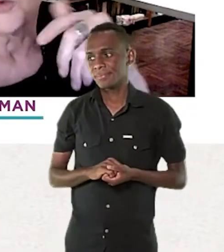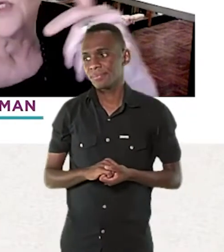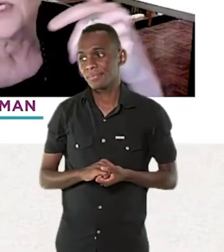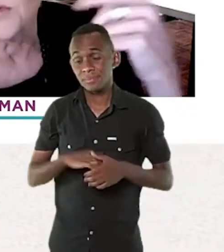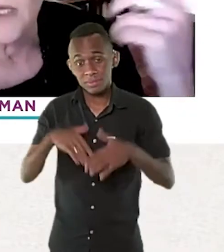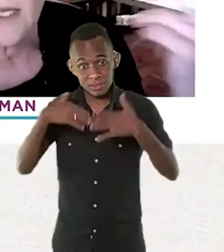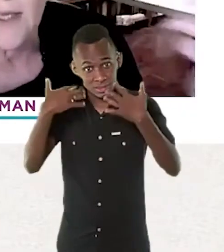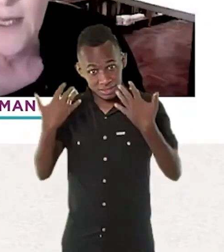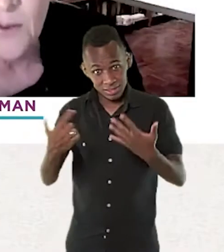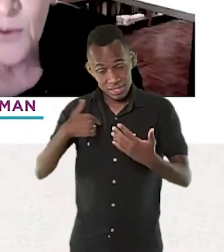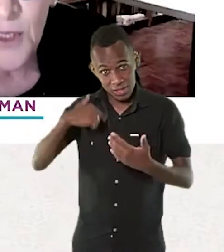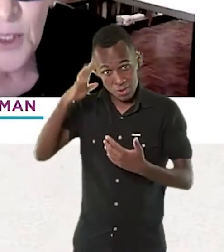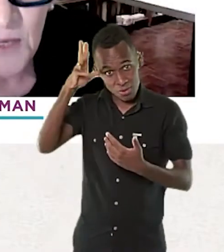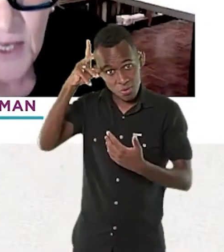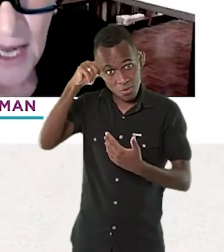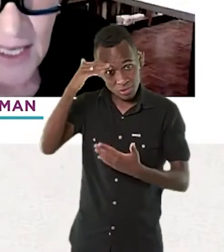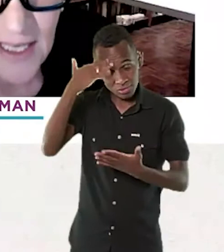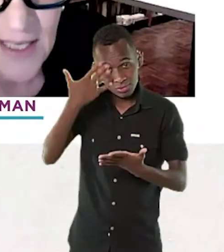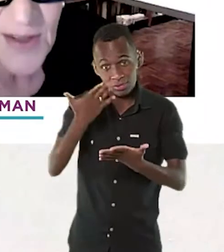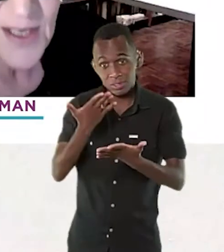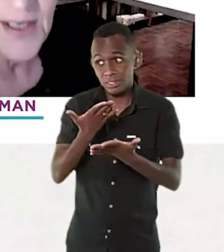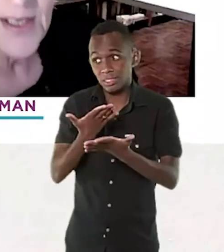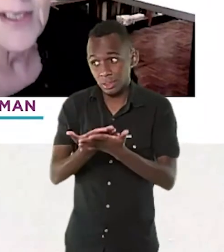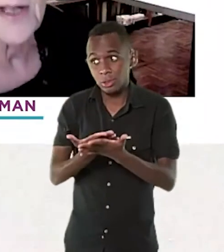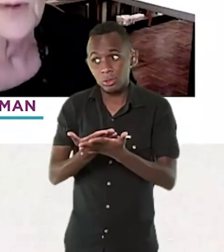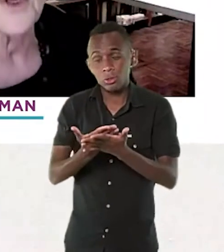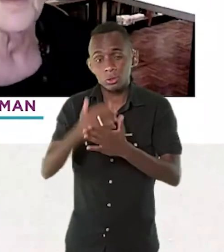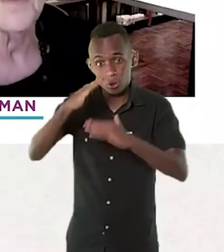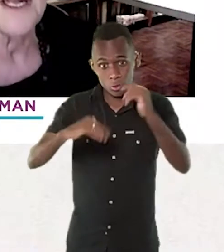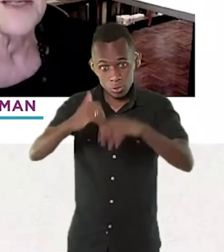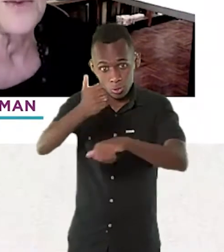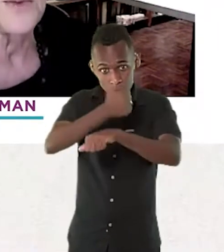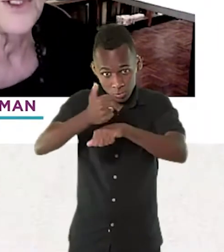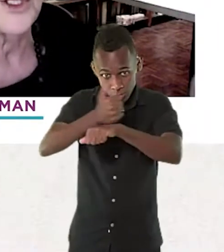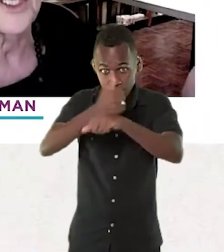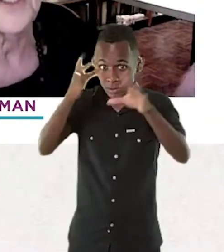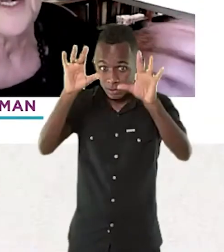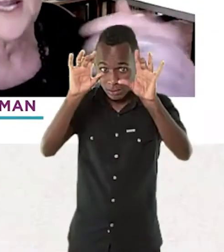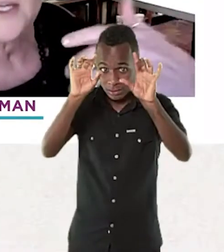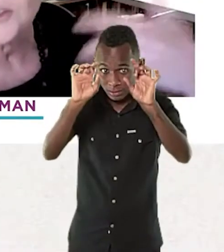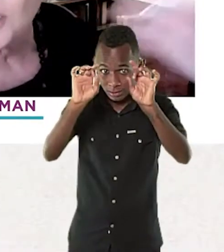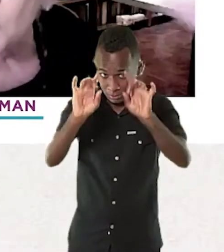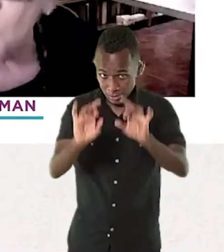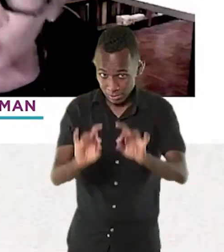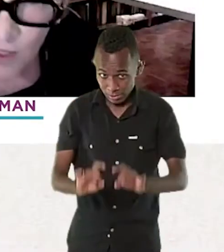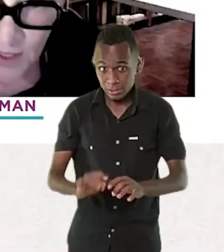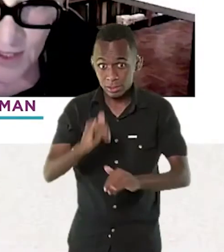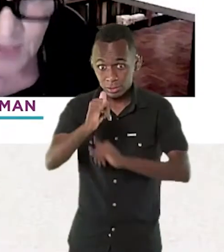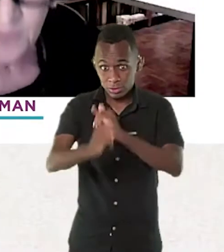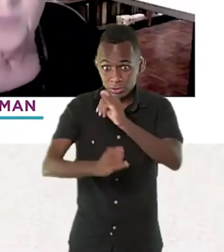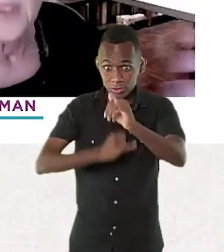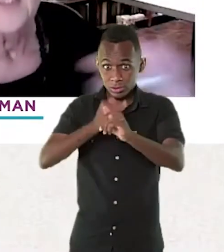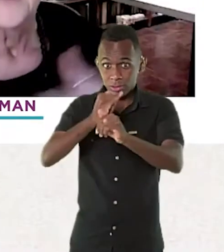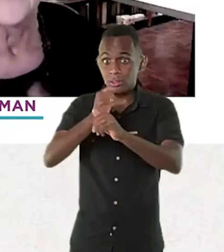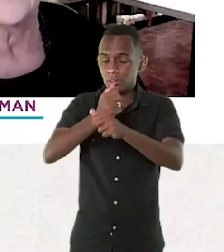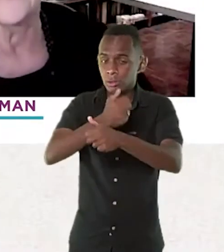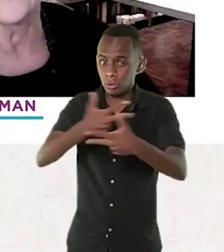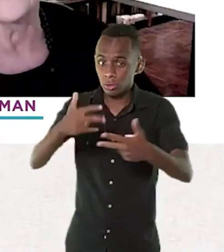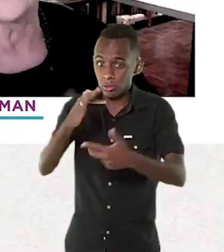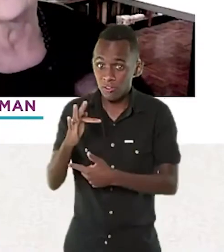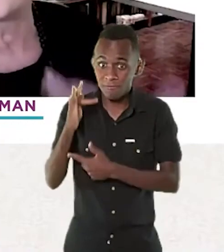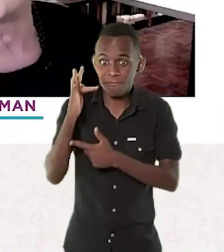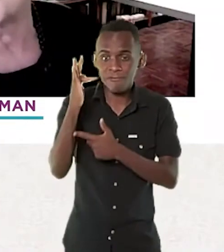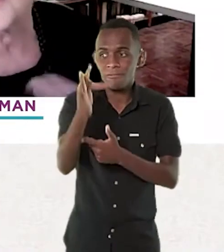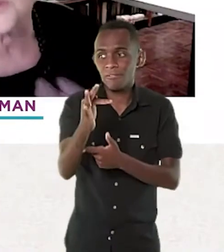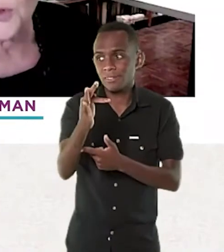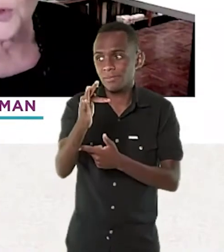Olha, eu acho que o que os especialistas estão chamando de internet das coisas, Exatamente o que eu ia